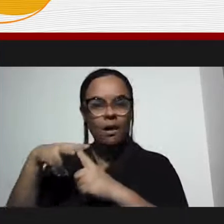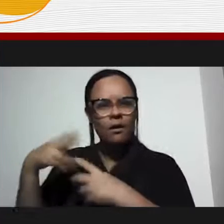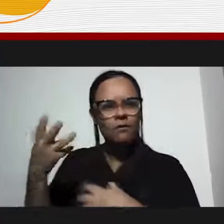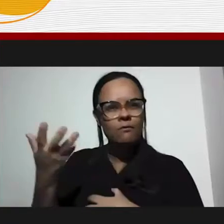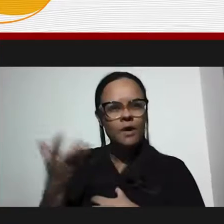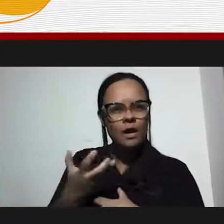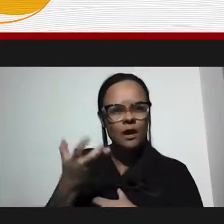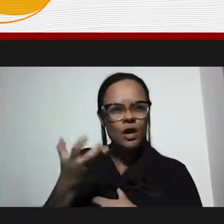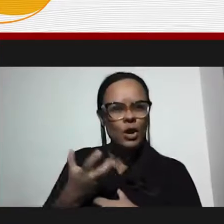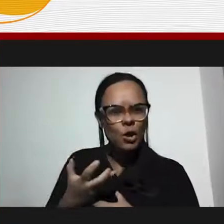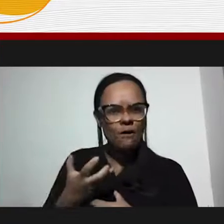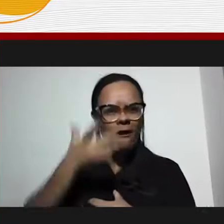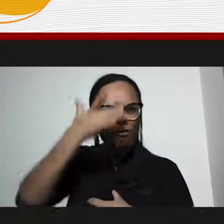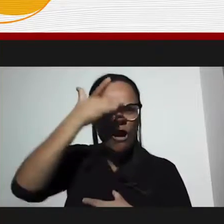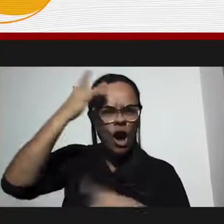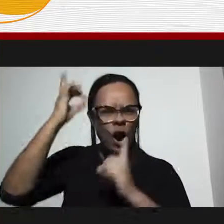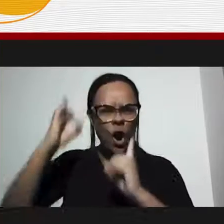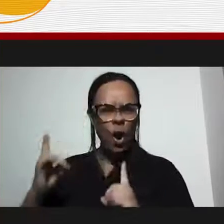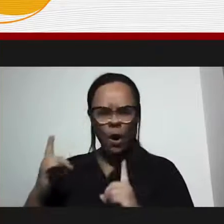uma deficiência